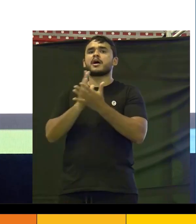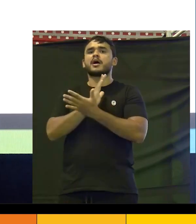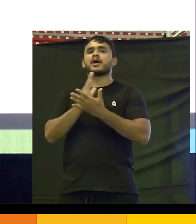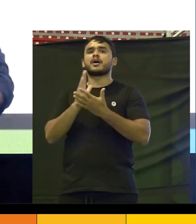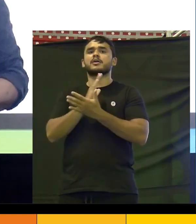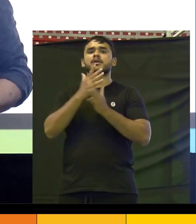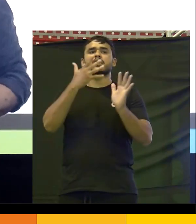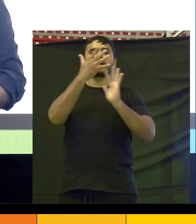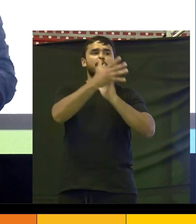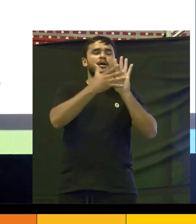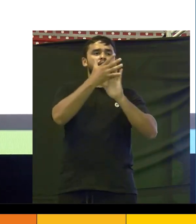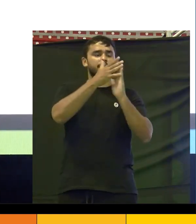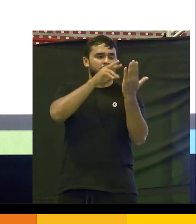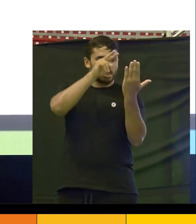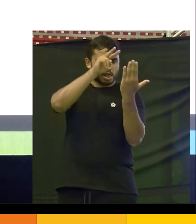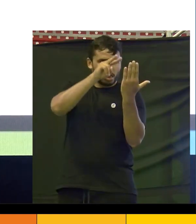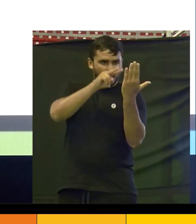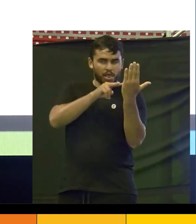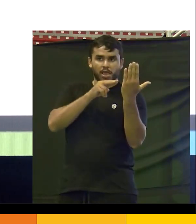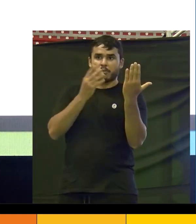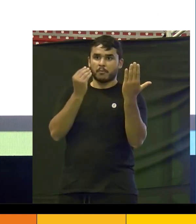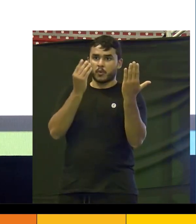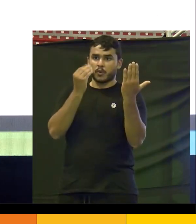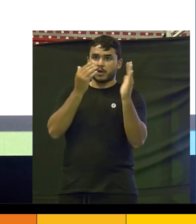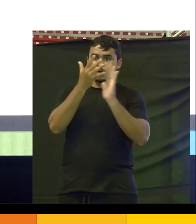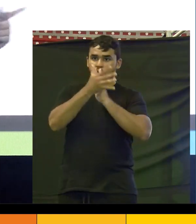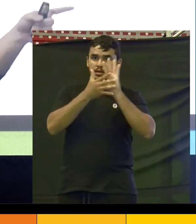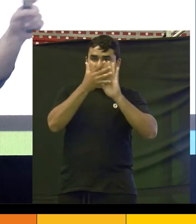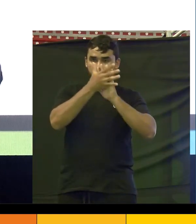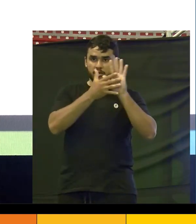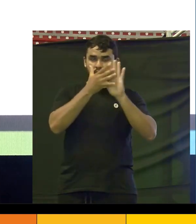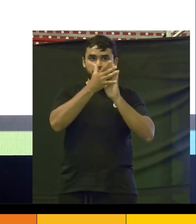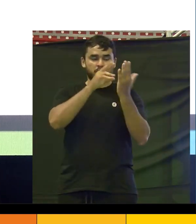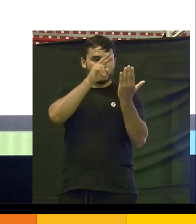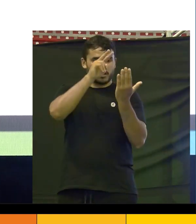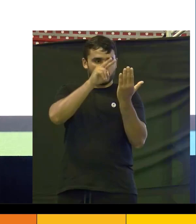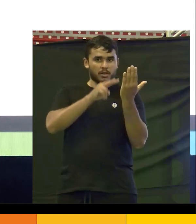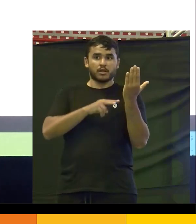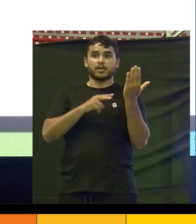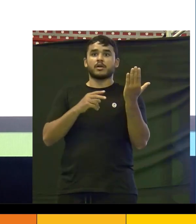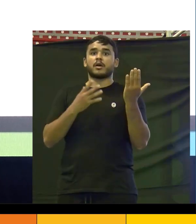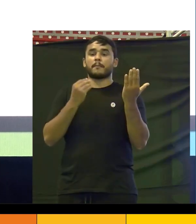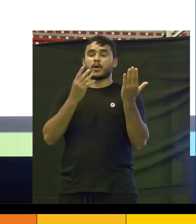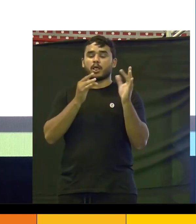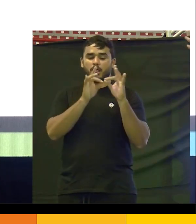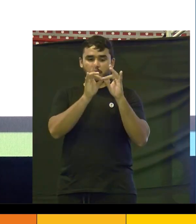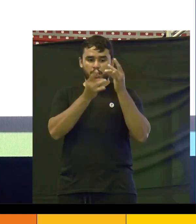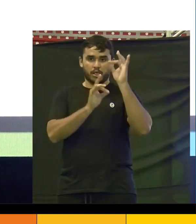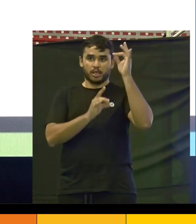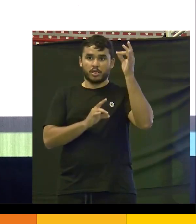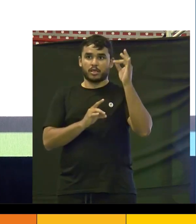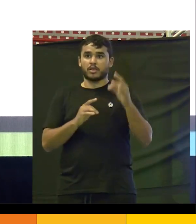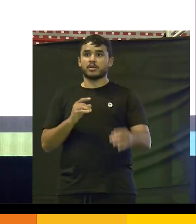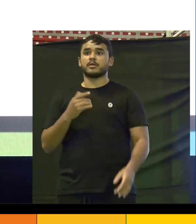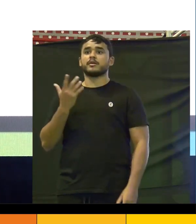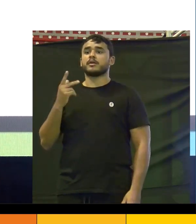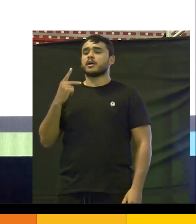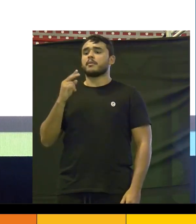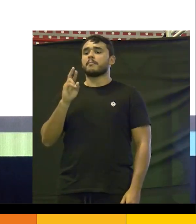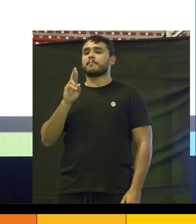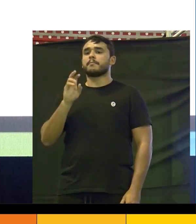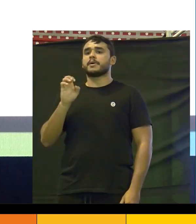ter o texto já dizia, ó, tem texto, é questão Enem. A gente brinca dizendo que é o que? É só um pretexto para dizer que